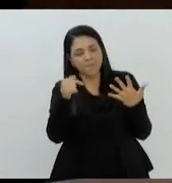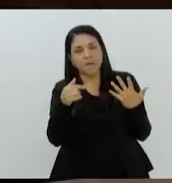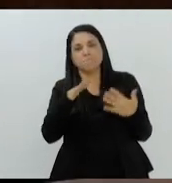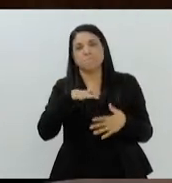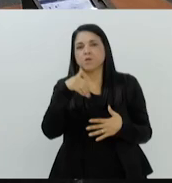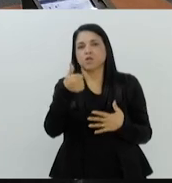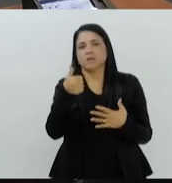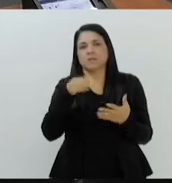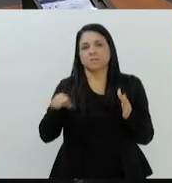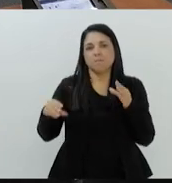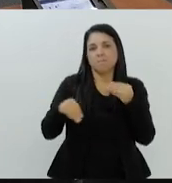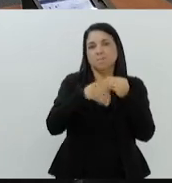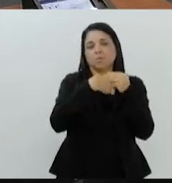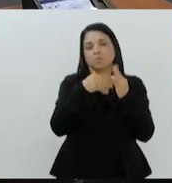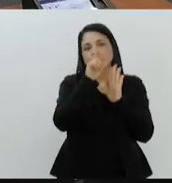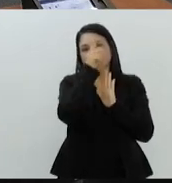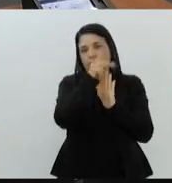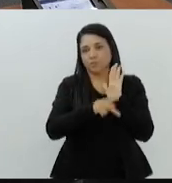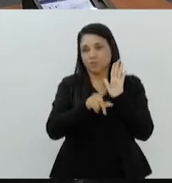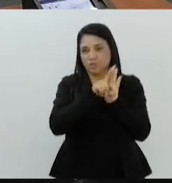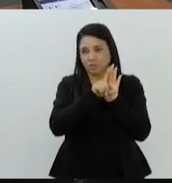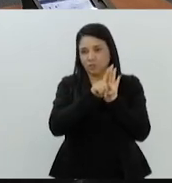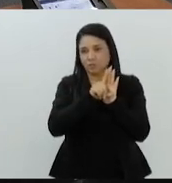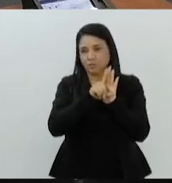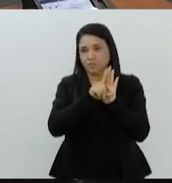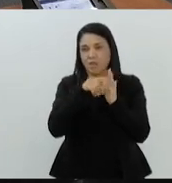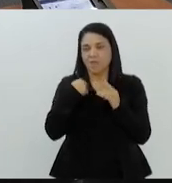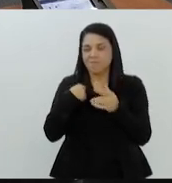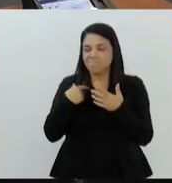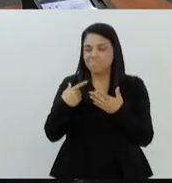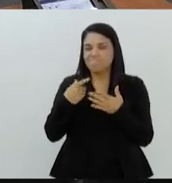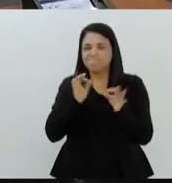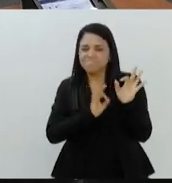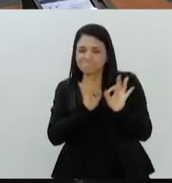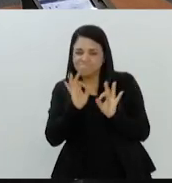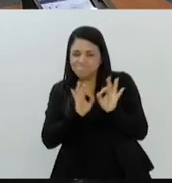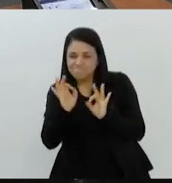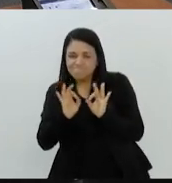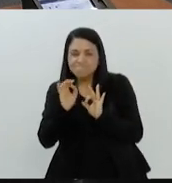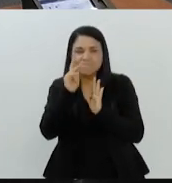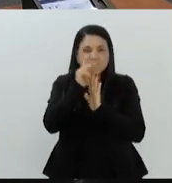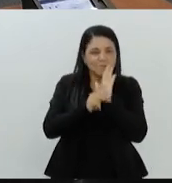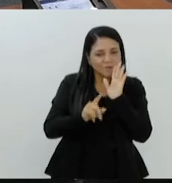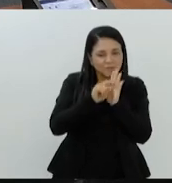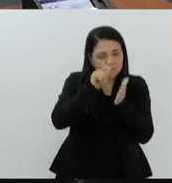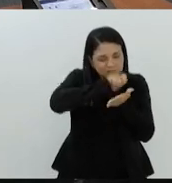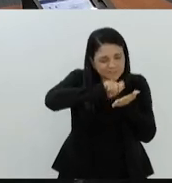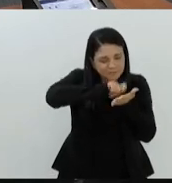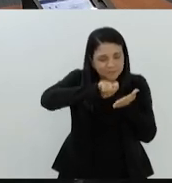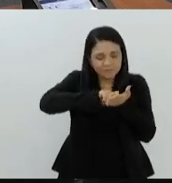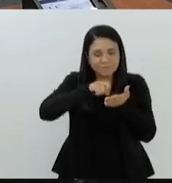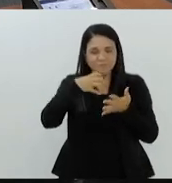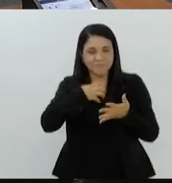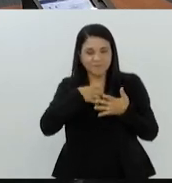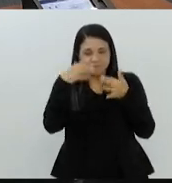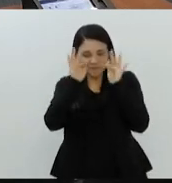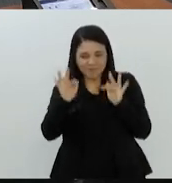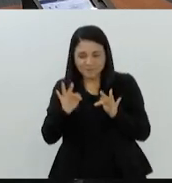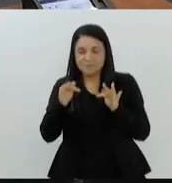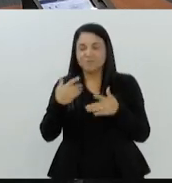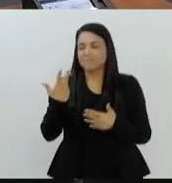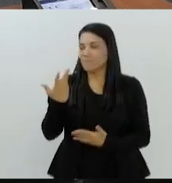vocês. Eu vim com o meu projetinho doidinho, feliz da vida, deputado Luiz Paulo, meu colega engenheiro.